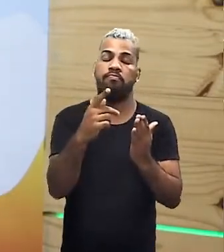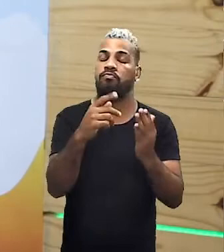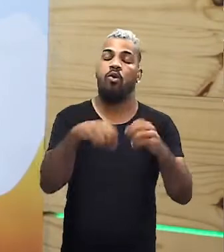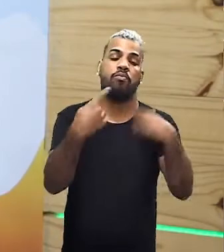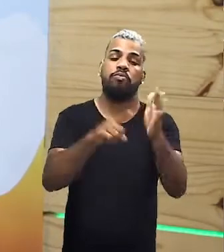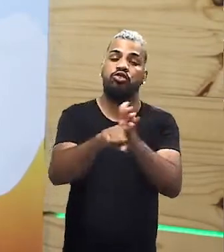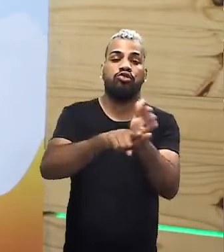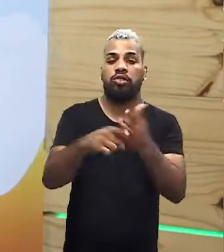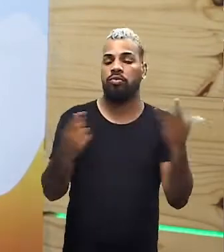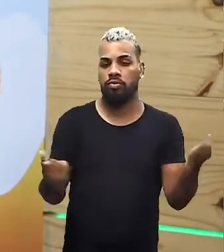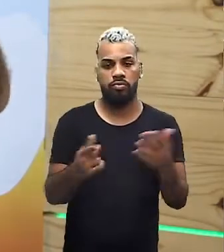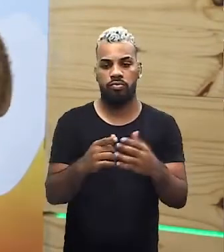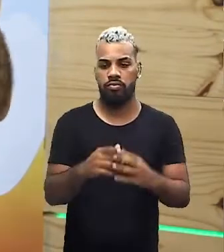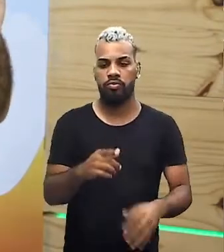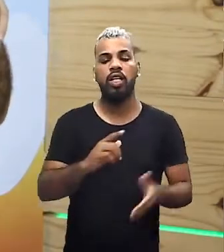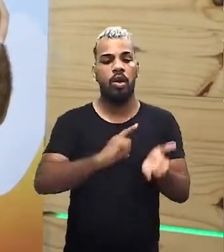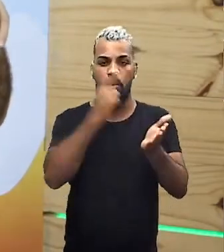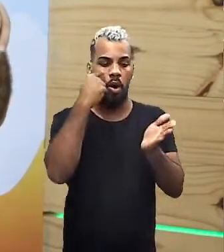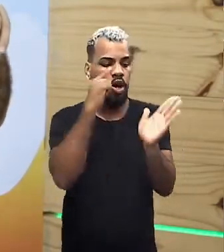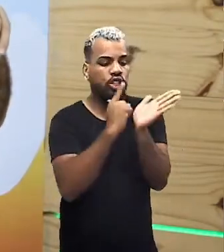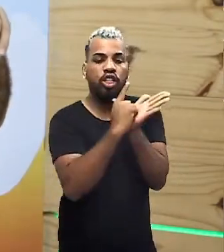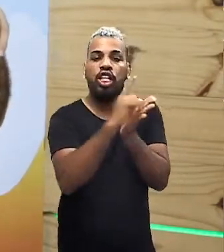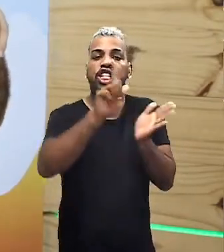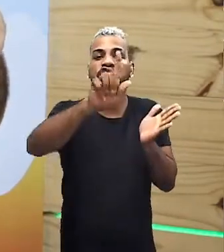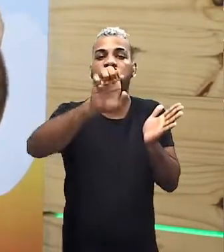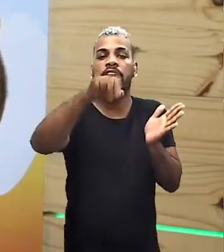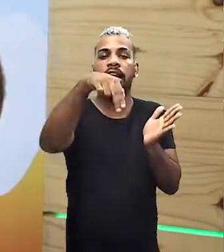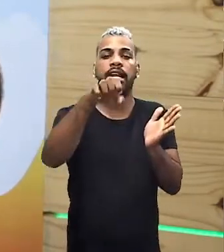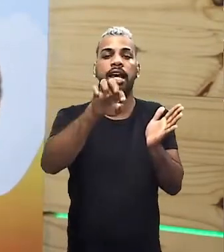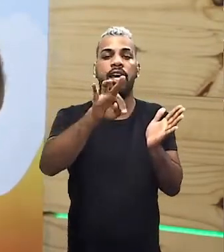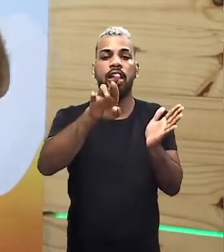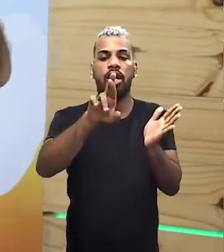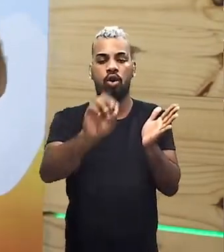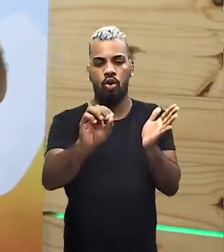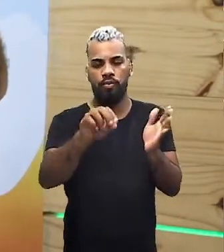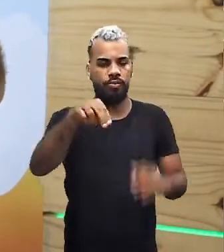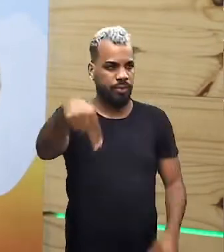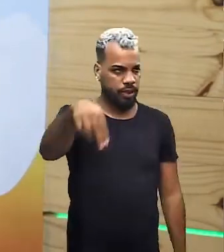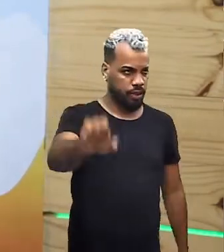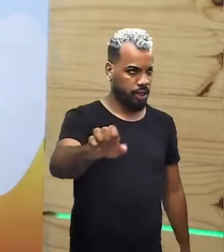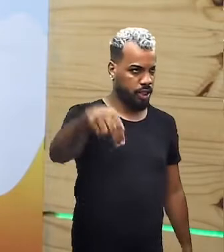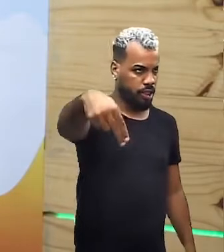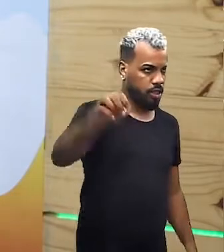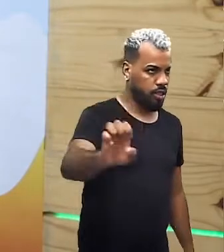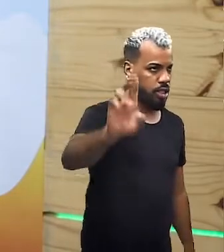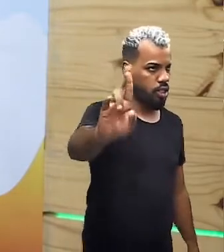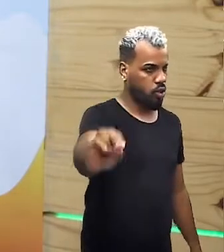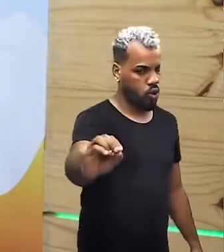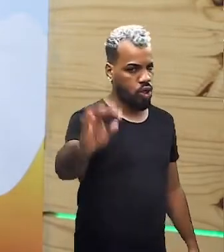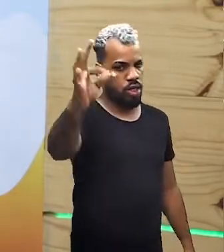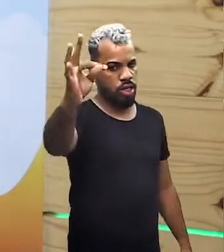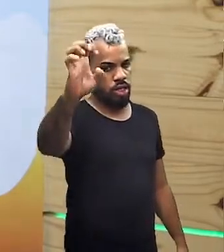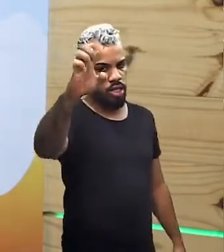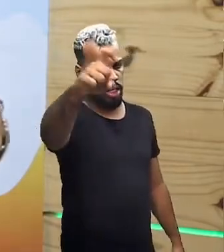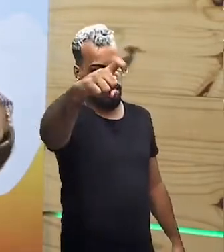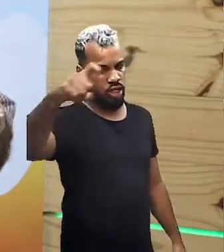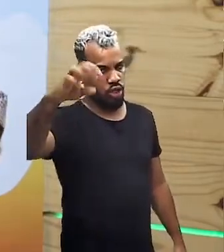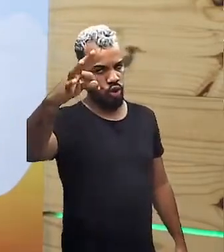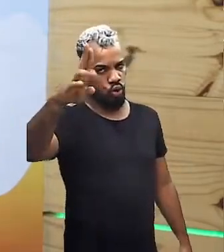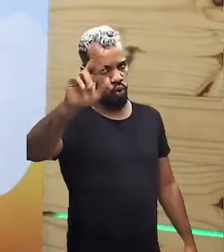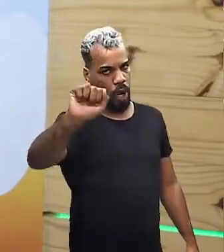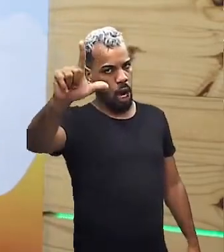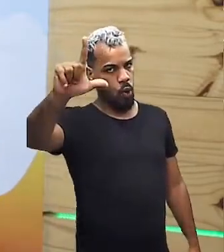tuas fontes, bota lá, gênero textuais, tá? Você não pode fazer a prova do Enem, o SSA,